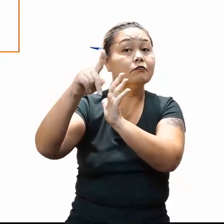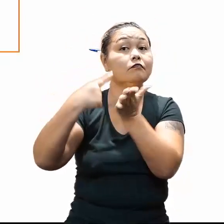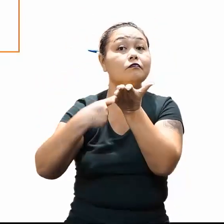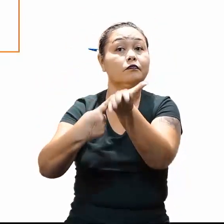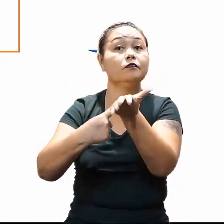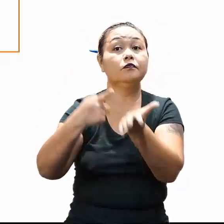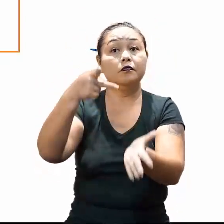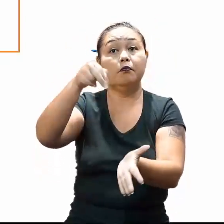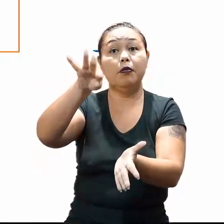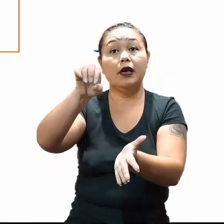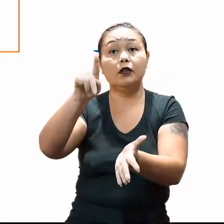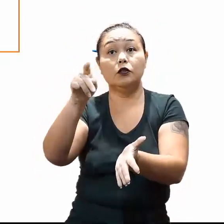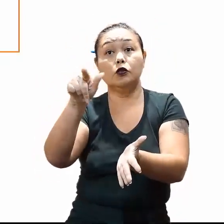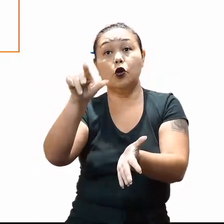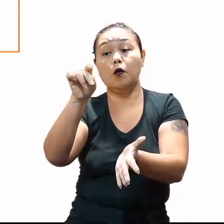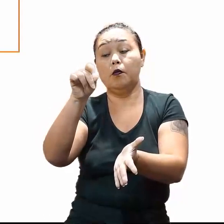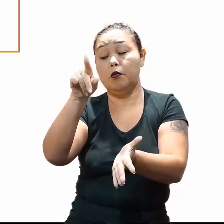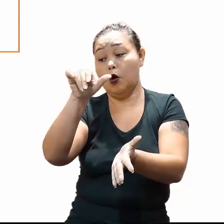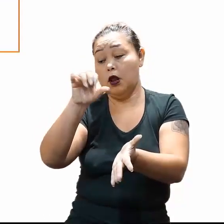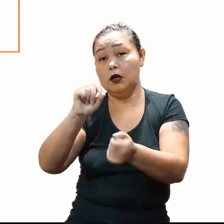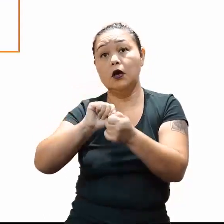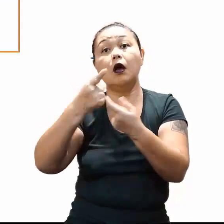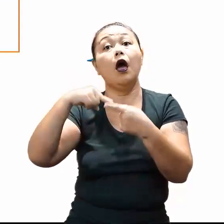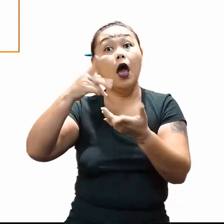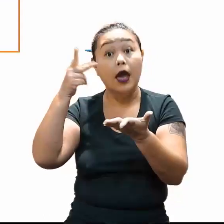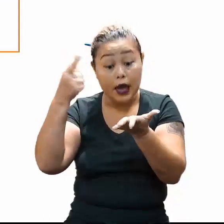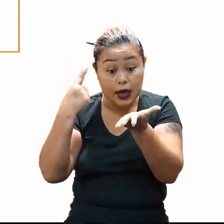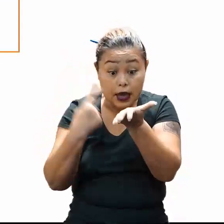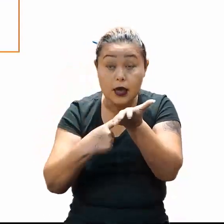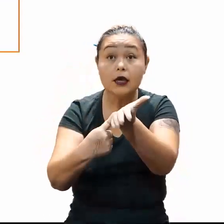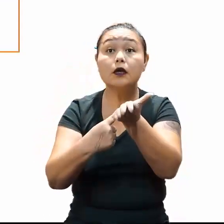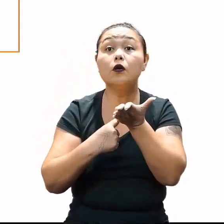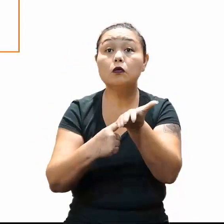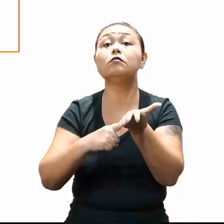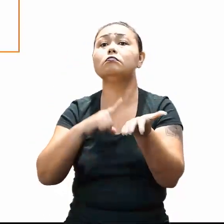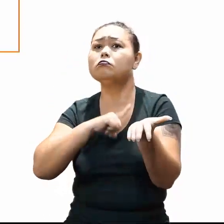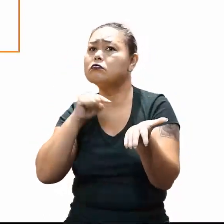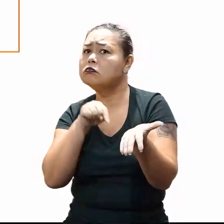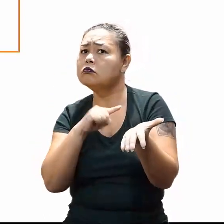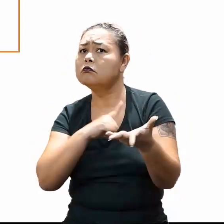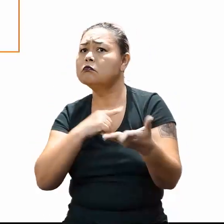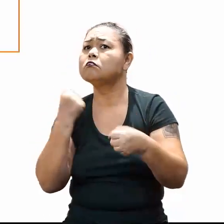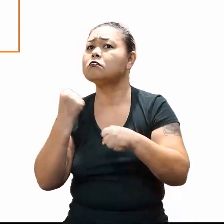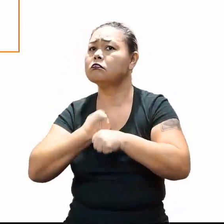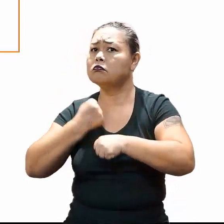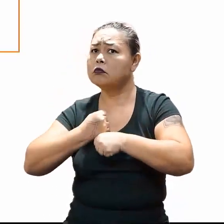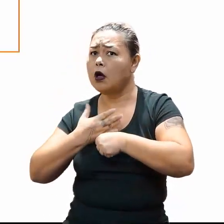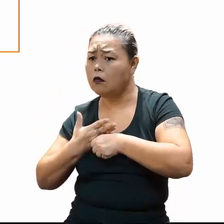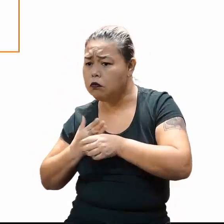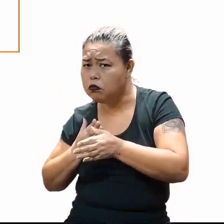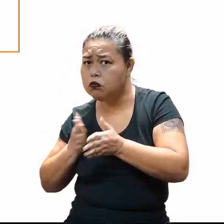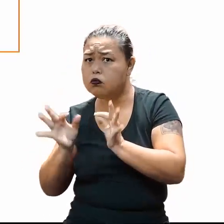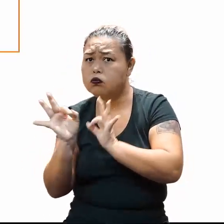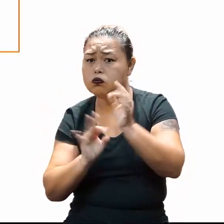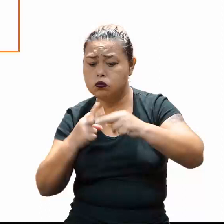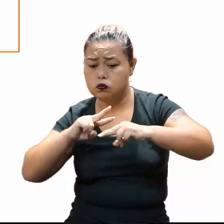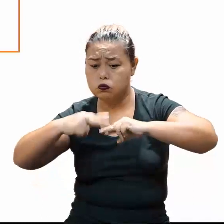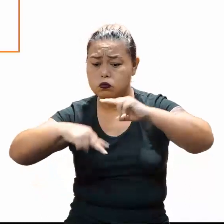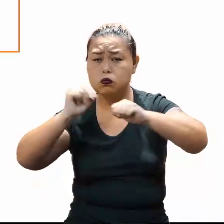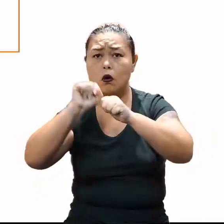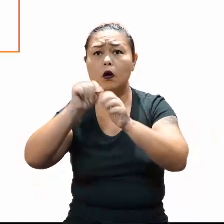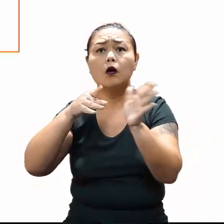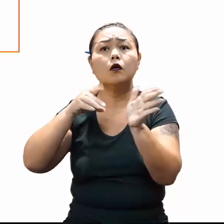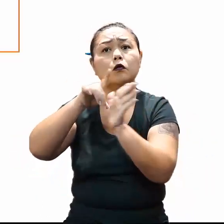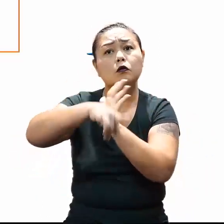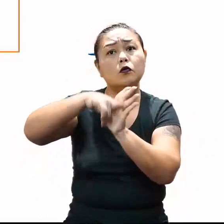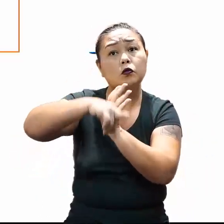de Petrópolis é assinado. Com o Tratado de Petrópolis, nós temos a construção da Estrada de Ferro Madureira-Mamoré, de responsabilidade do